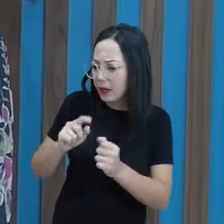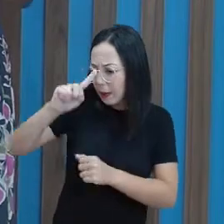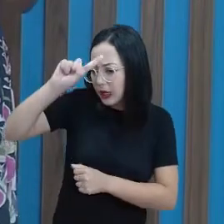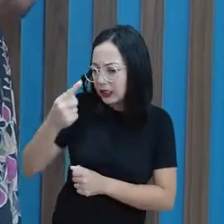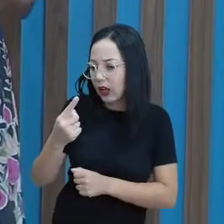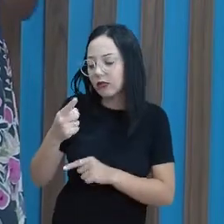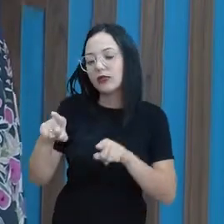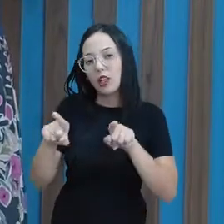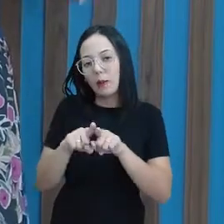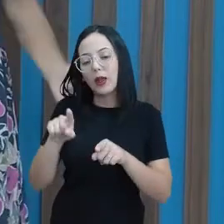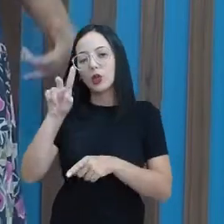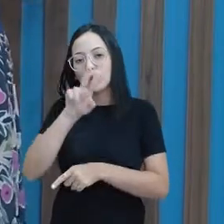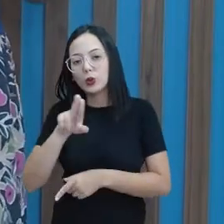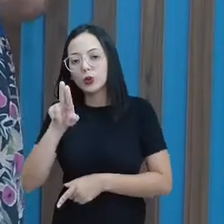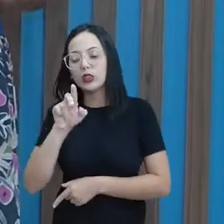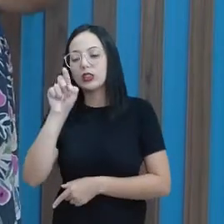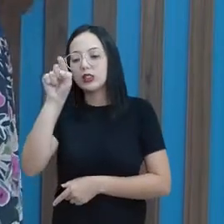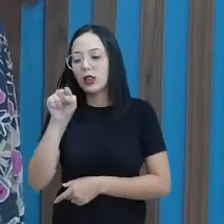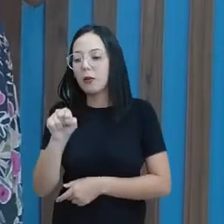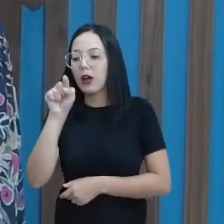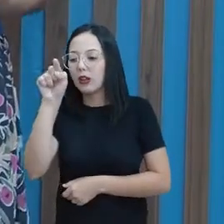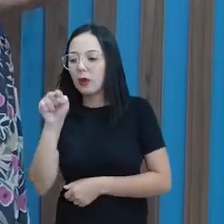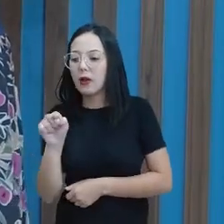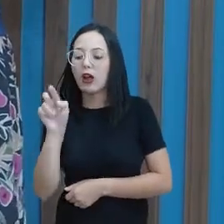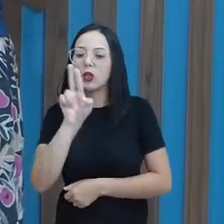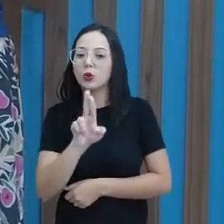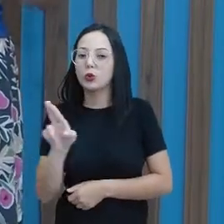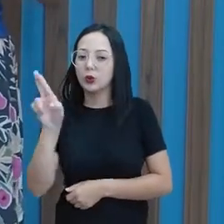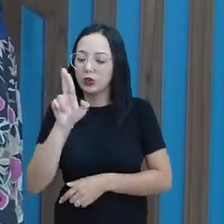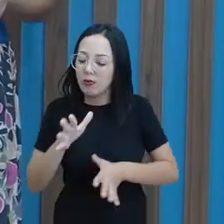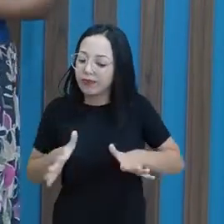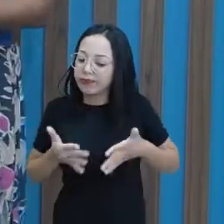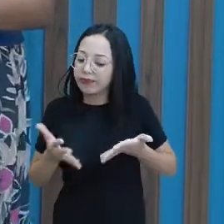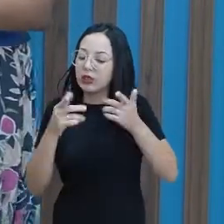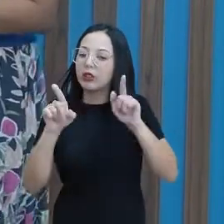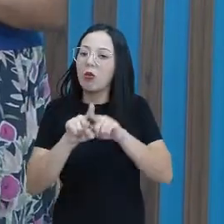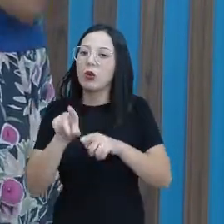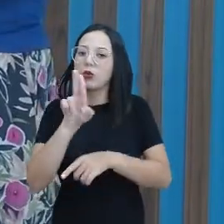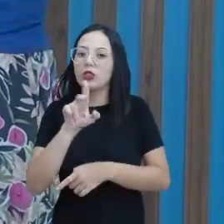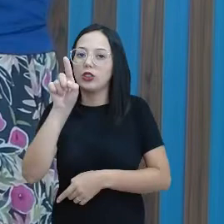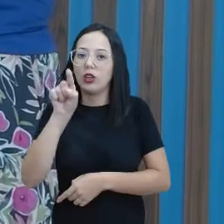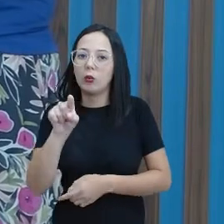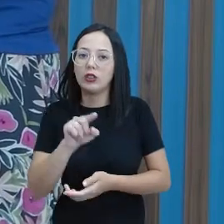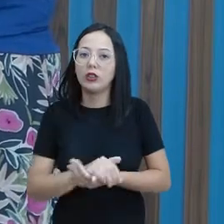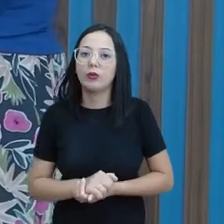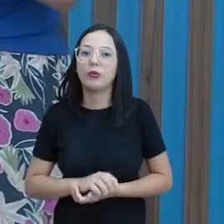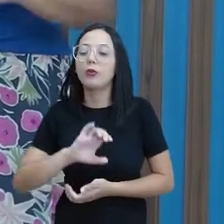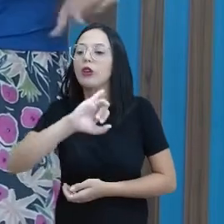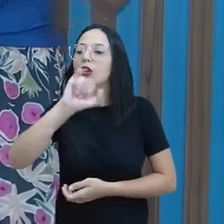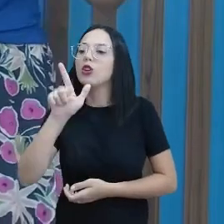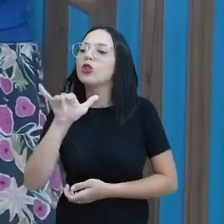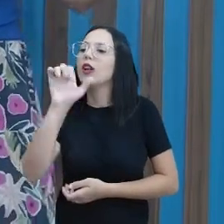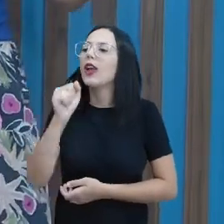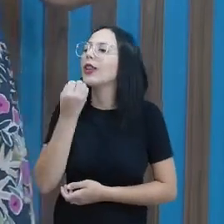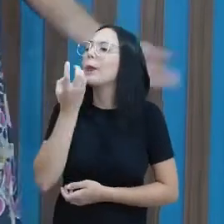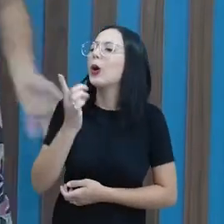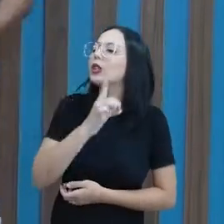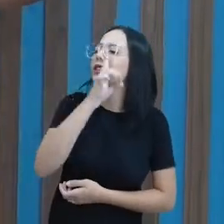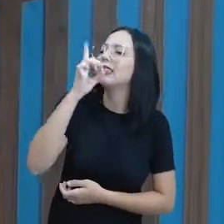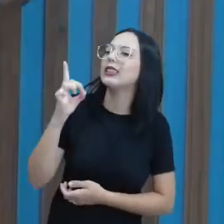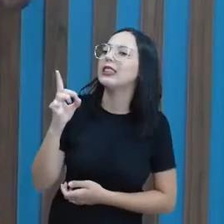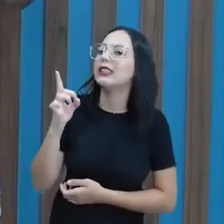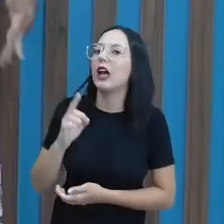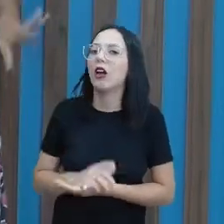gente vai marcar essa ênfase, esse tom para cima com uma exclamação. Então, Juliana, bom dia. A gente